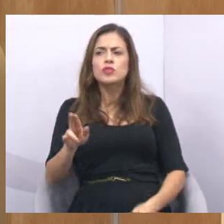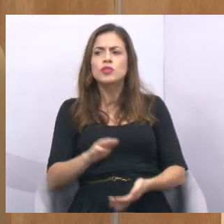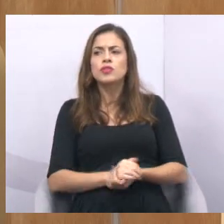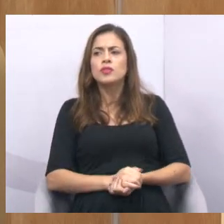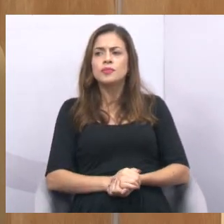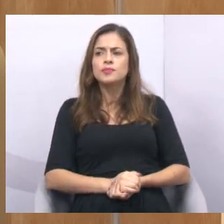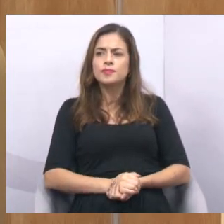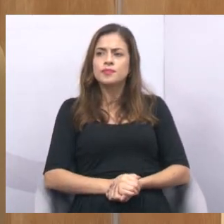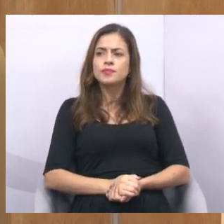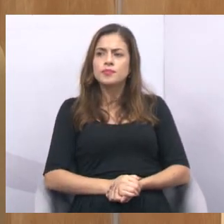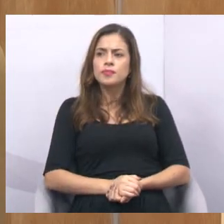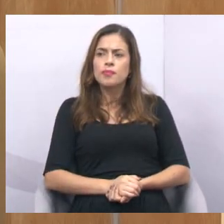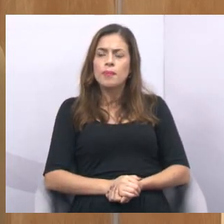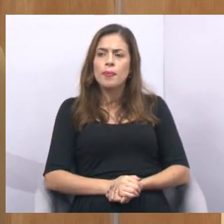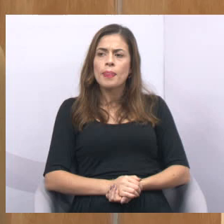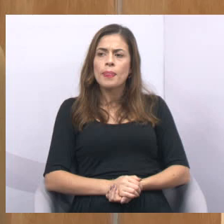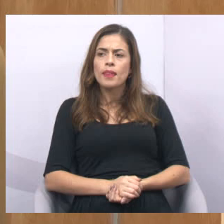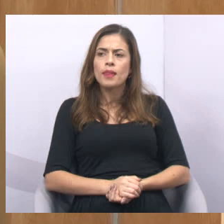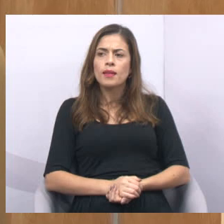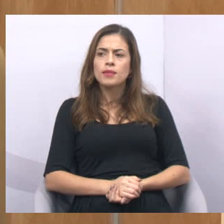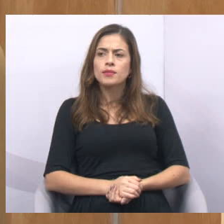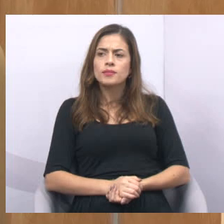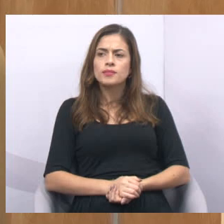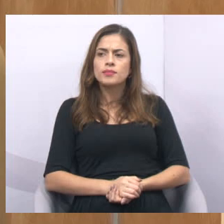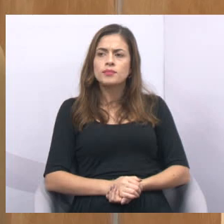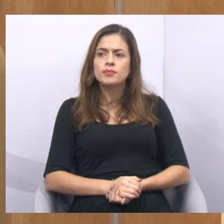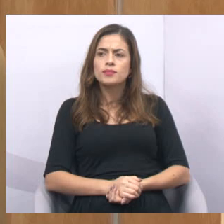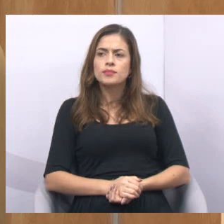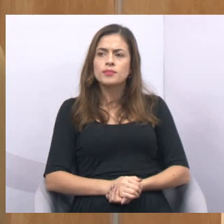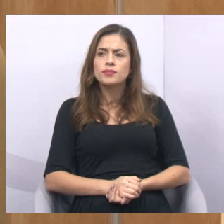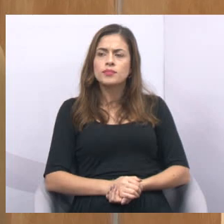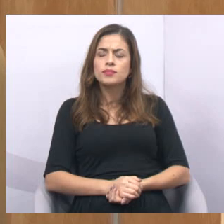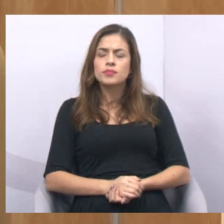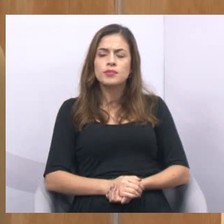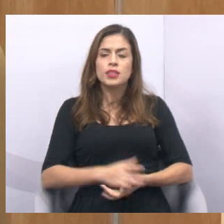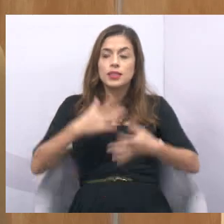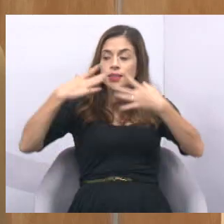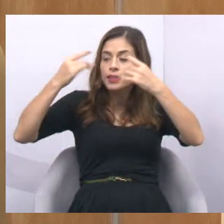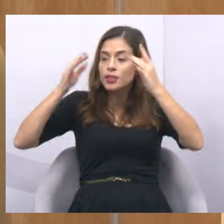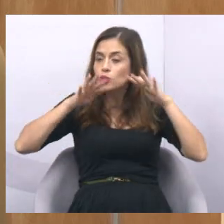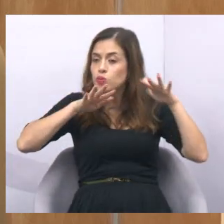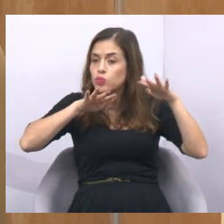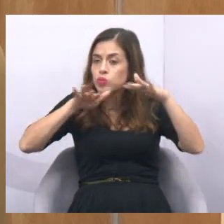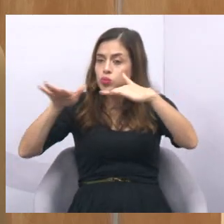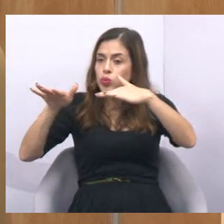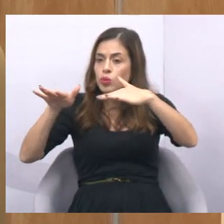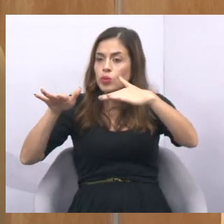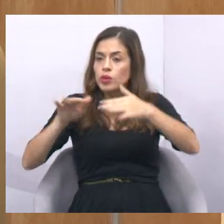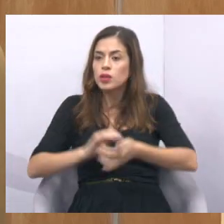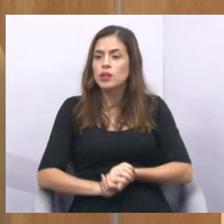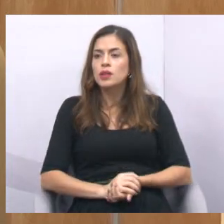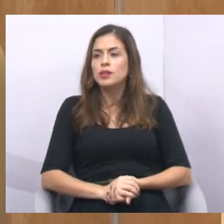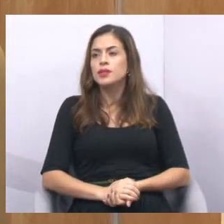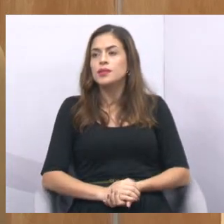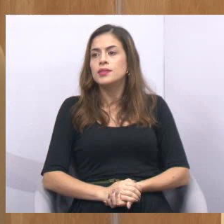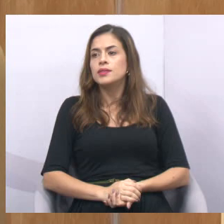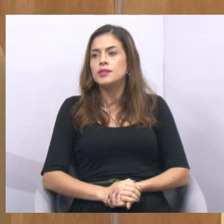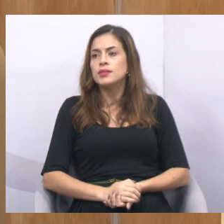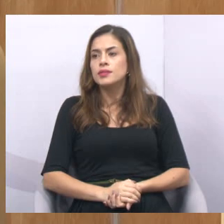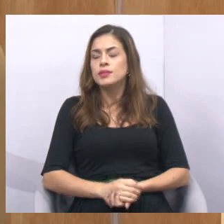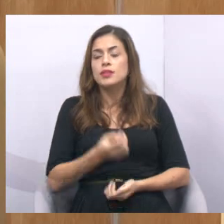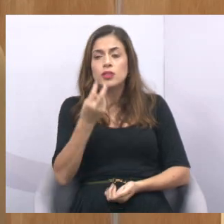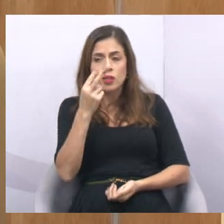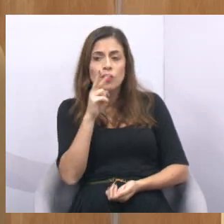eles anunciam e faz com que seja atenção dada a esse atleta. E eu presenciei isso 2